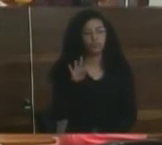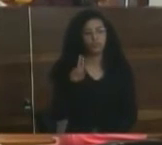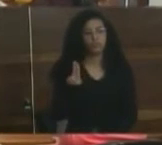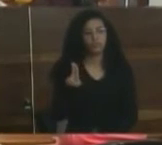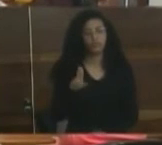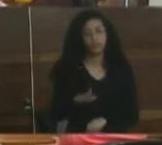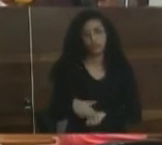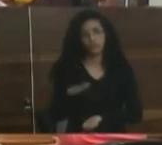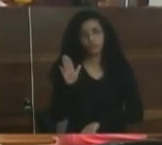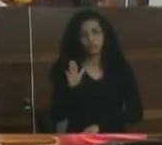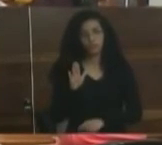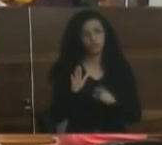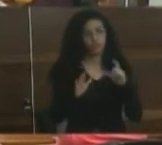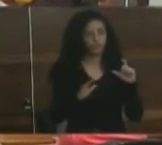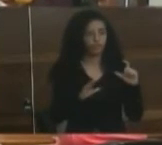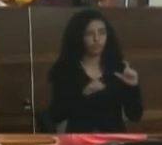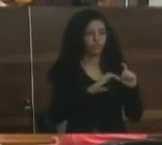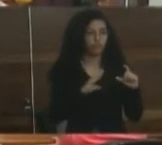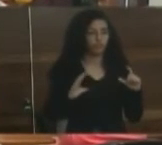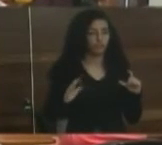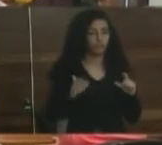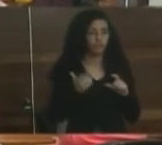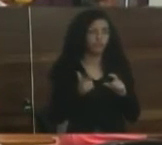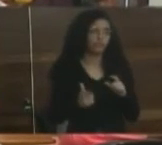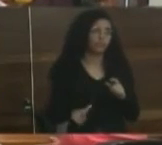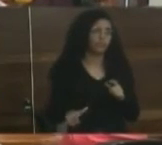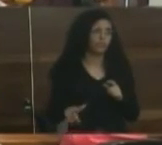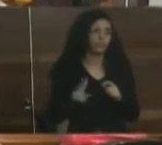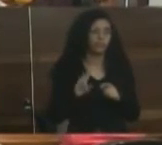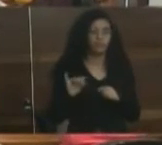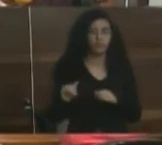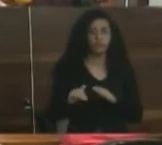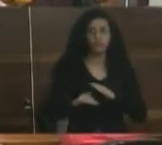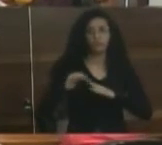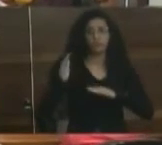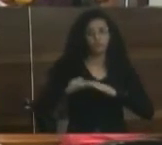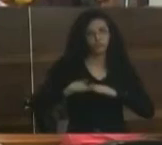e aí e aí